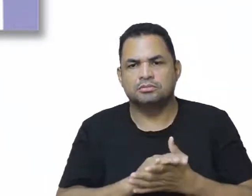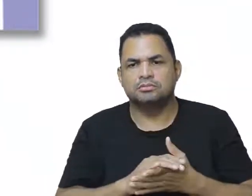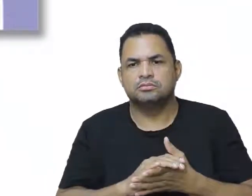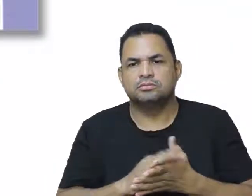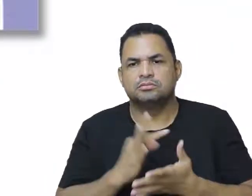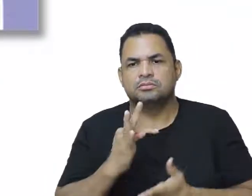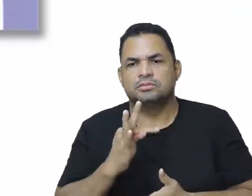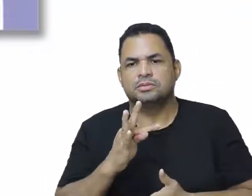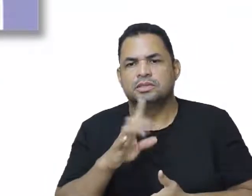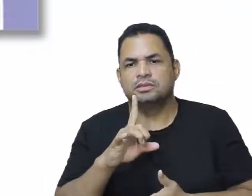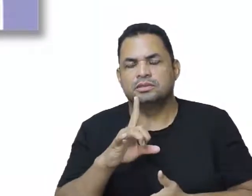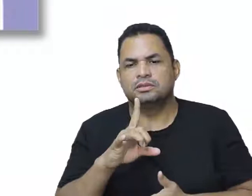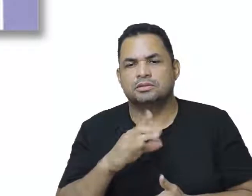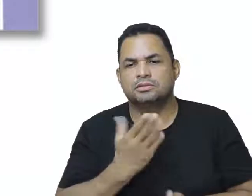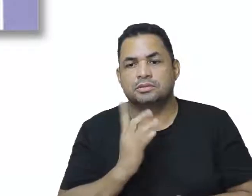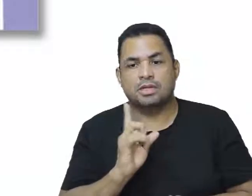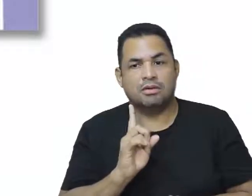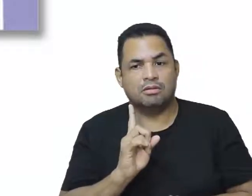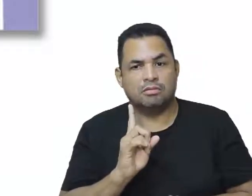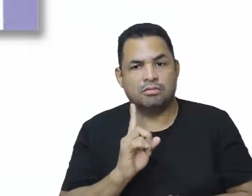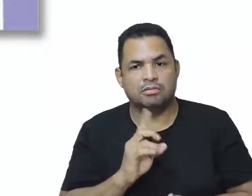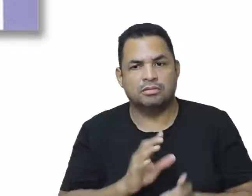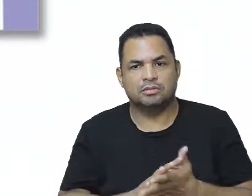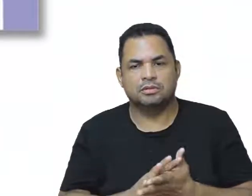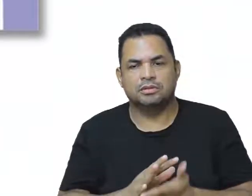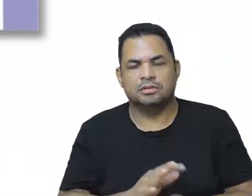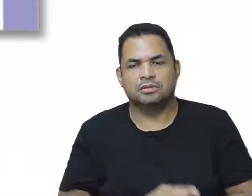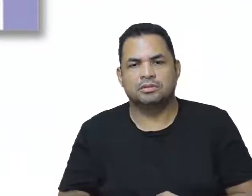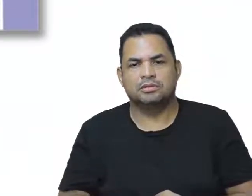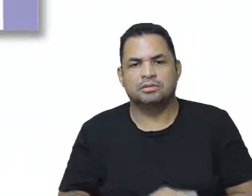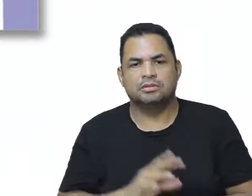animal. Para quem não sabe, histologia